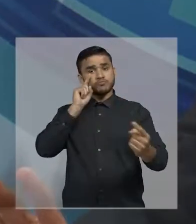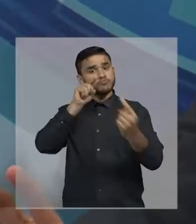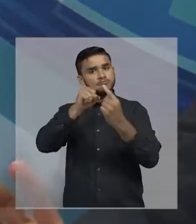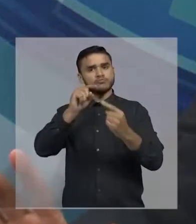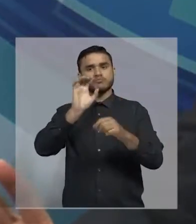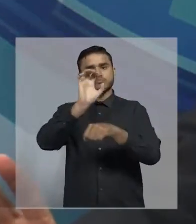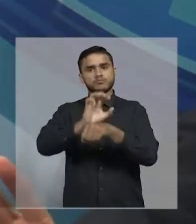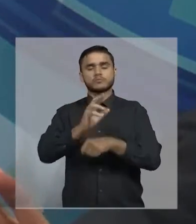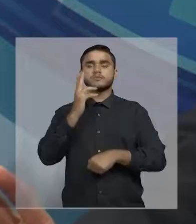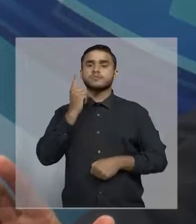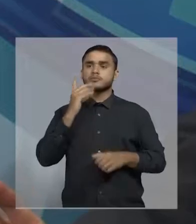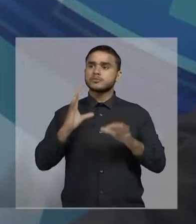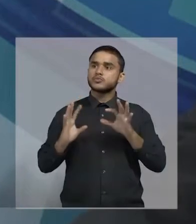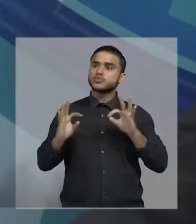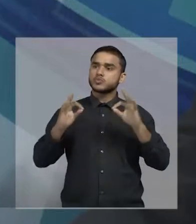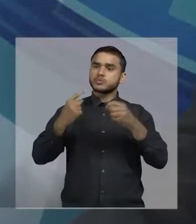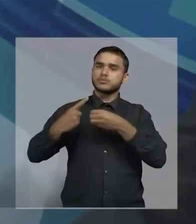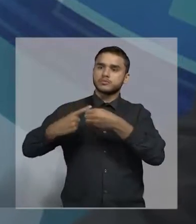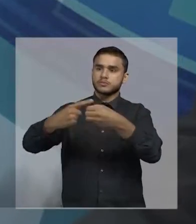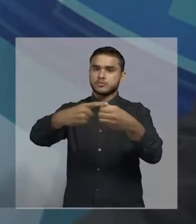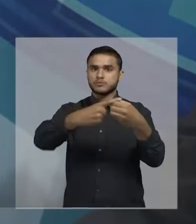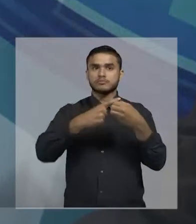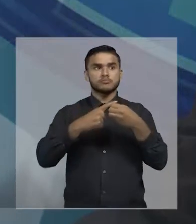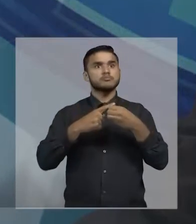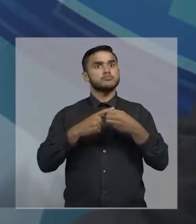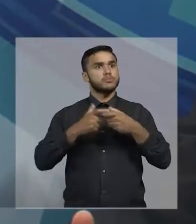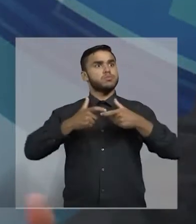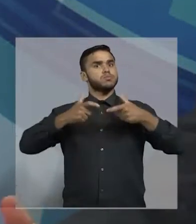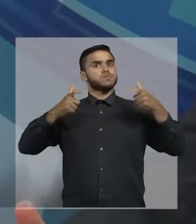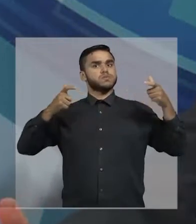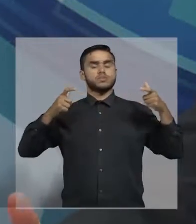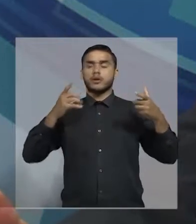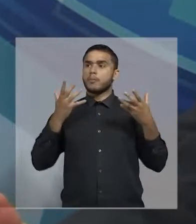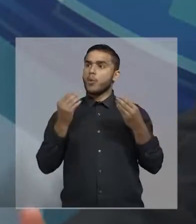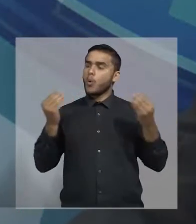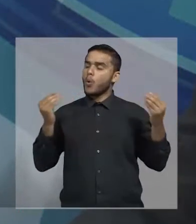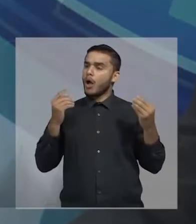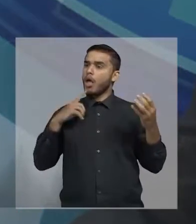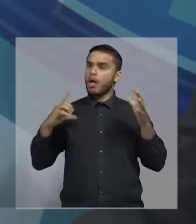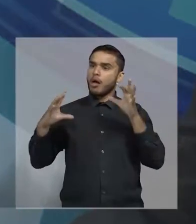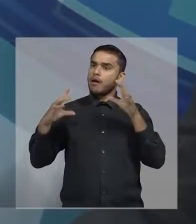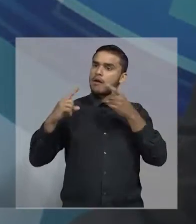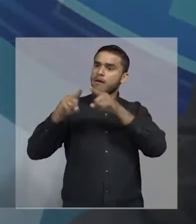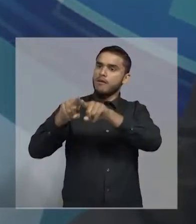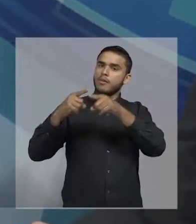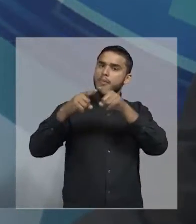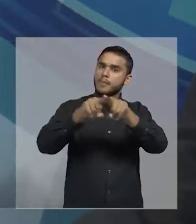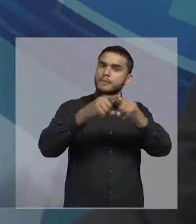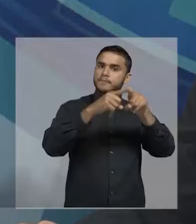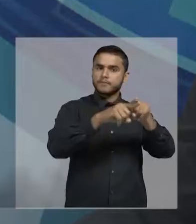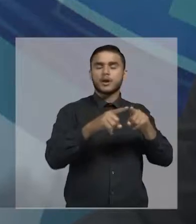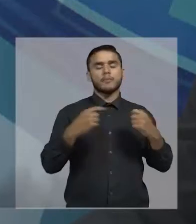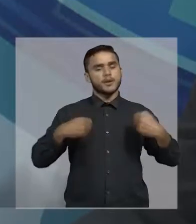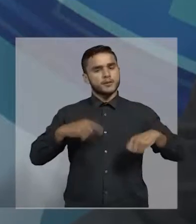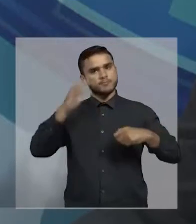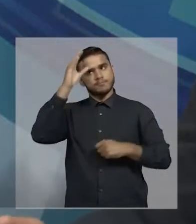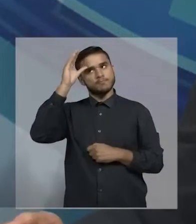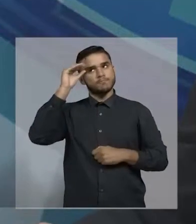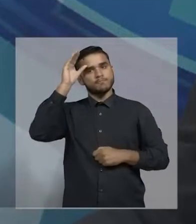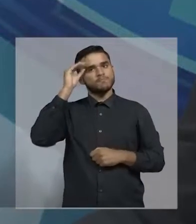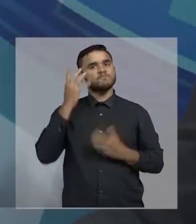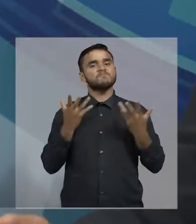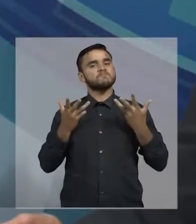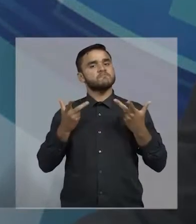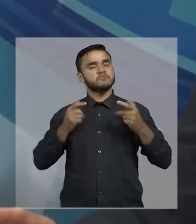que é mais ampla do que a União muito pelo mais. Ceará. E isso não se faz sem muita habilidade política. Até porque